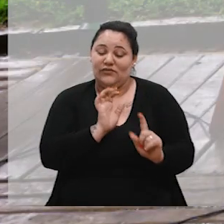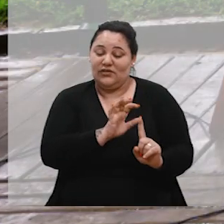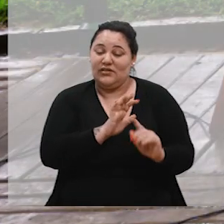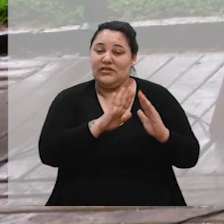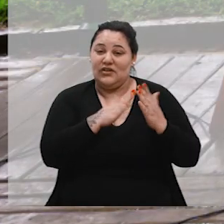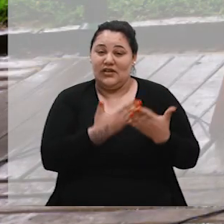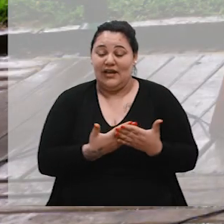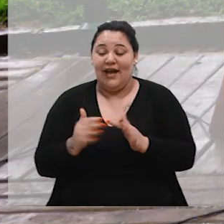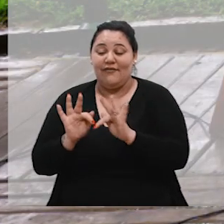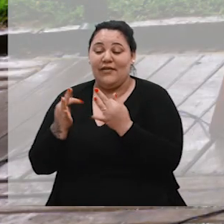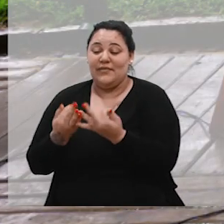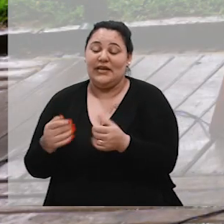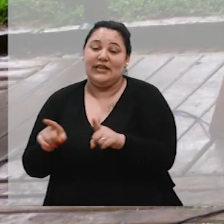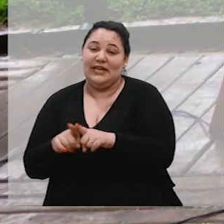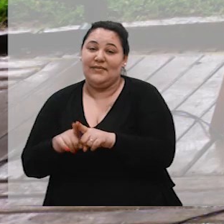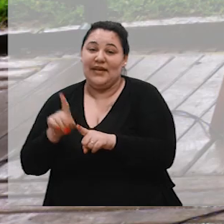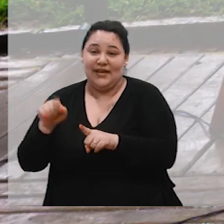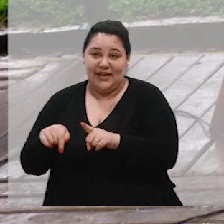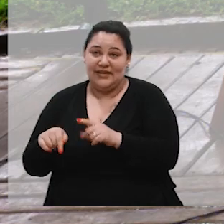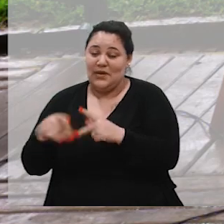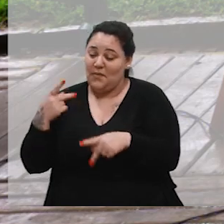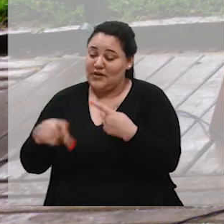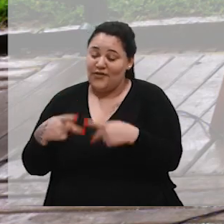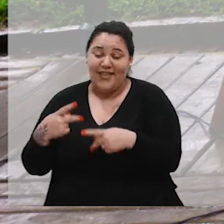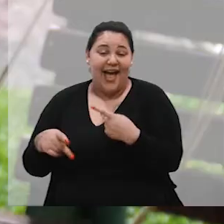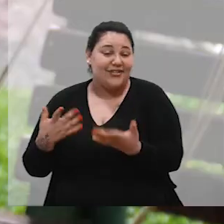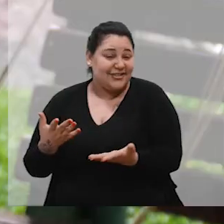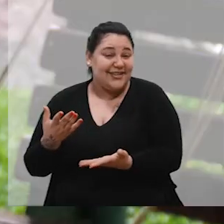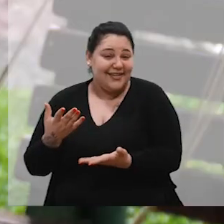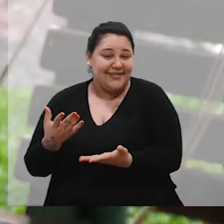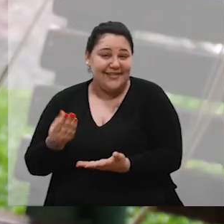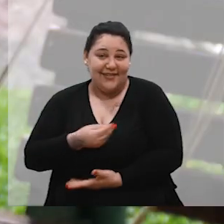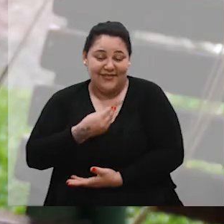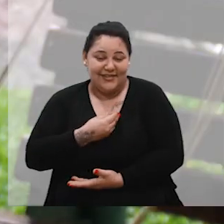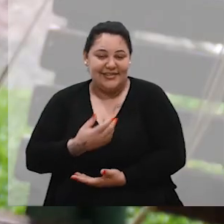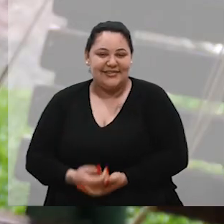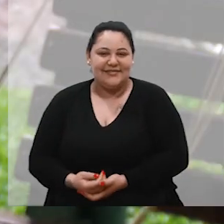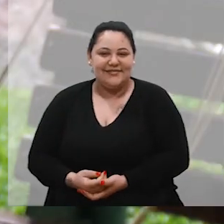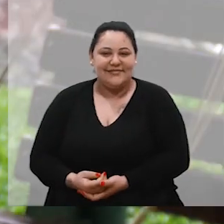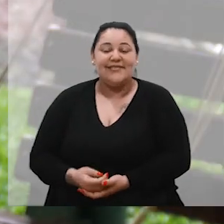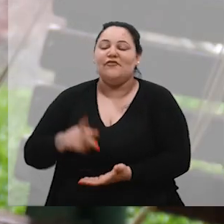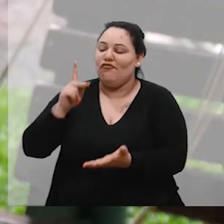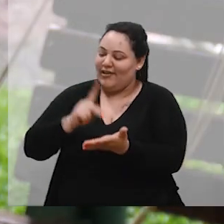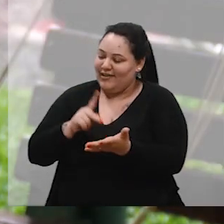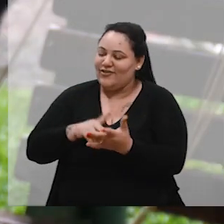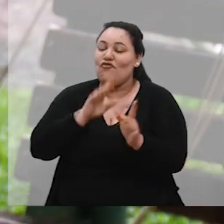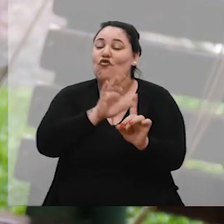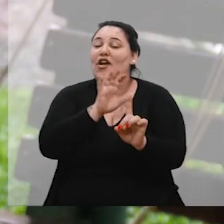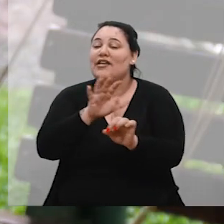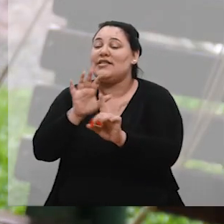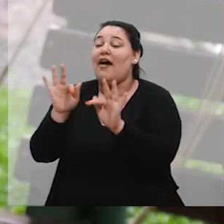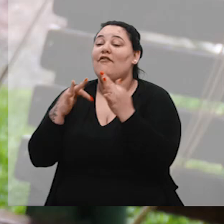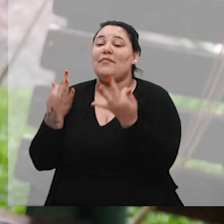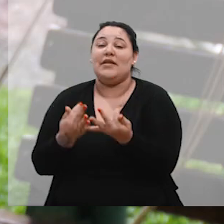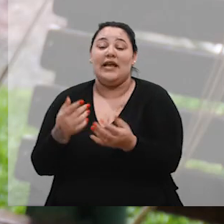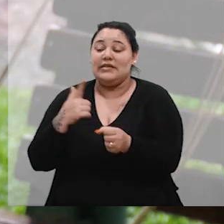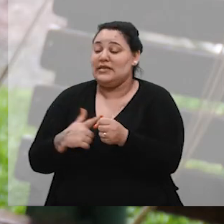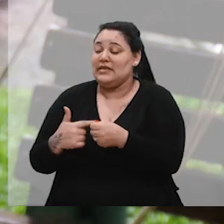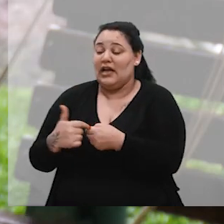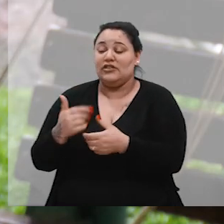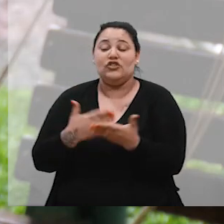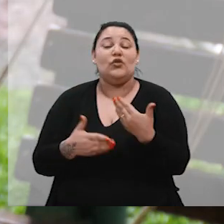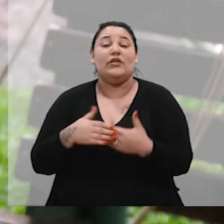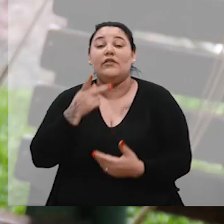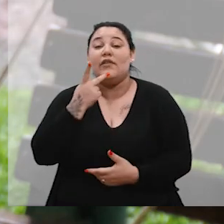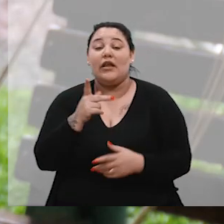um território de personagens, Lisana. Claro, sem dúvida. São inspiradores. A cidade toda. Eu digo para as pessoas,